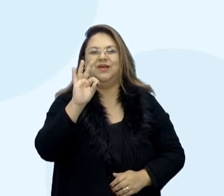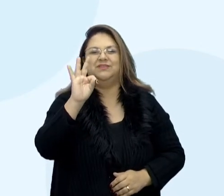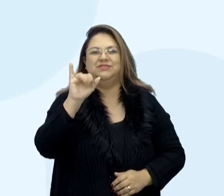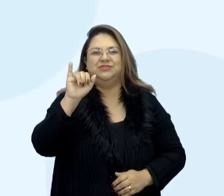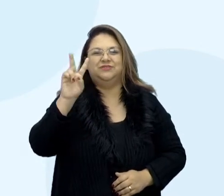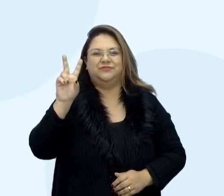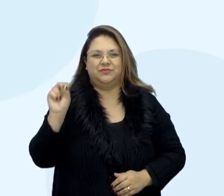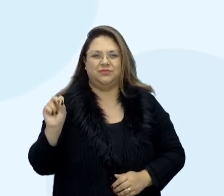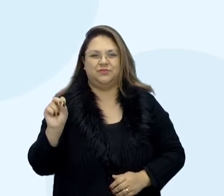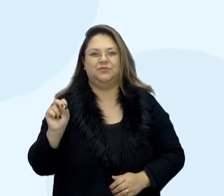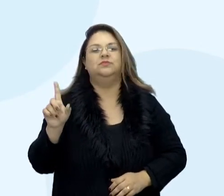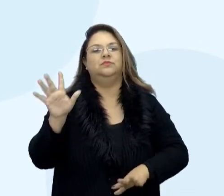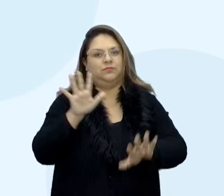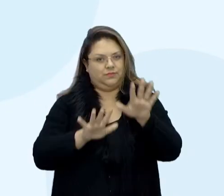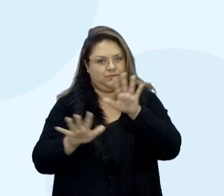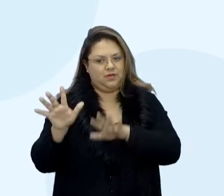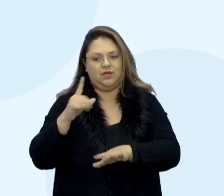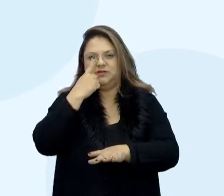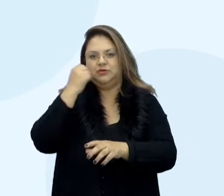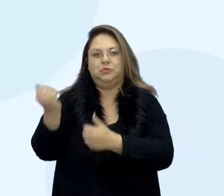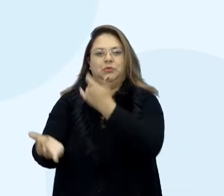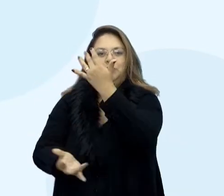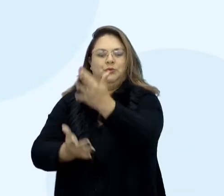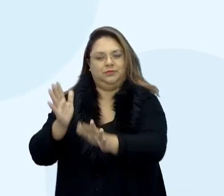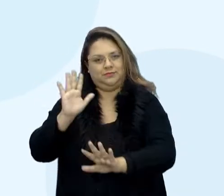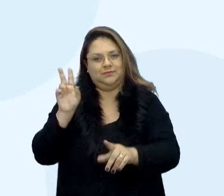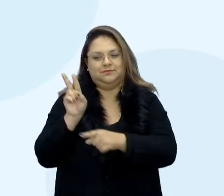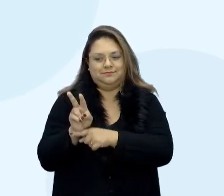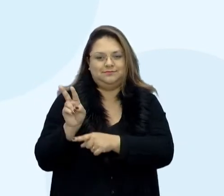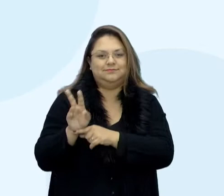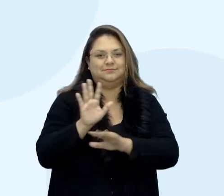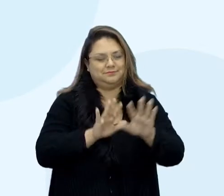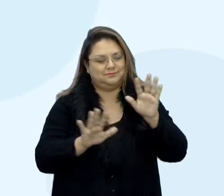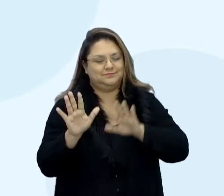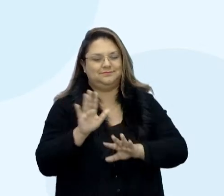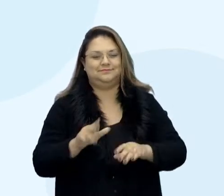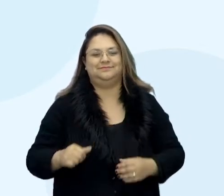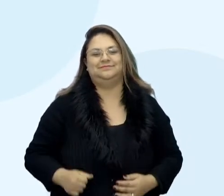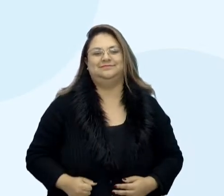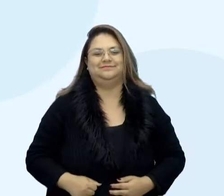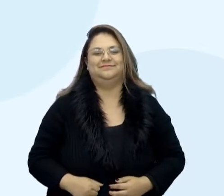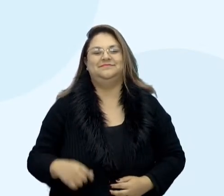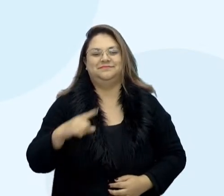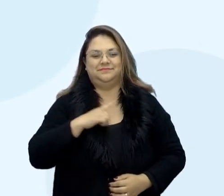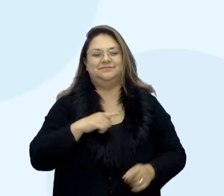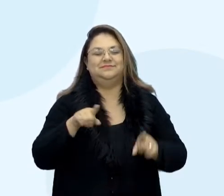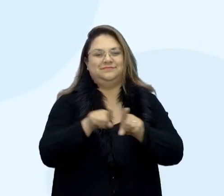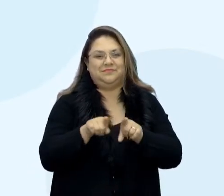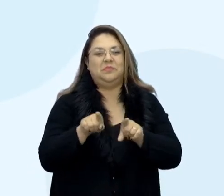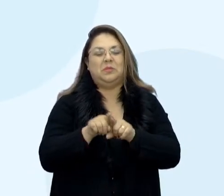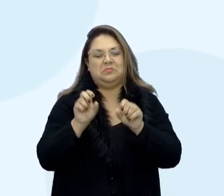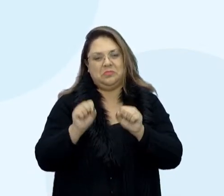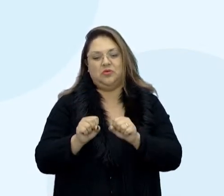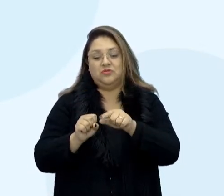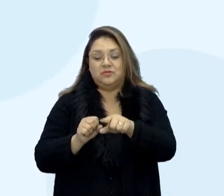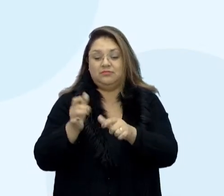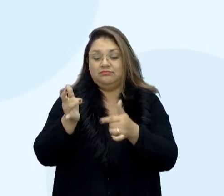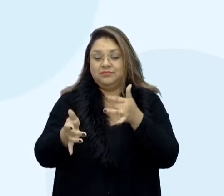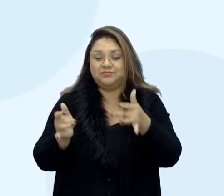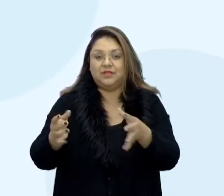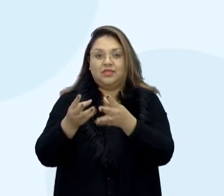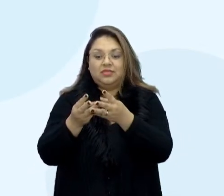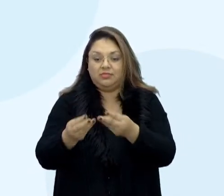também podem ser reaproveitados em usinas de compostagem e posteriormente utilizados como fertilizantes na